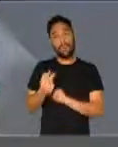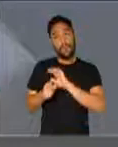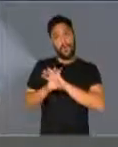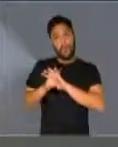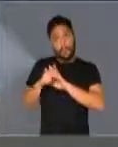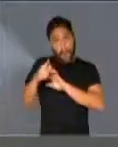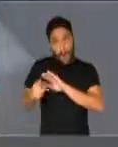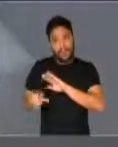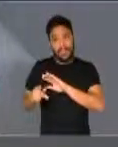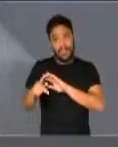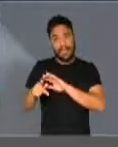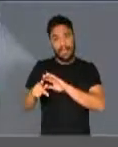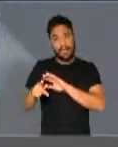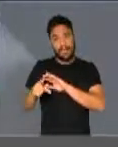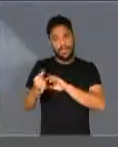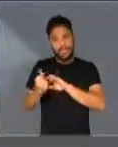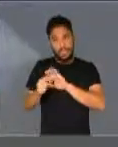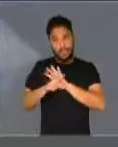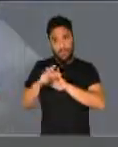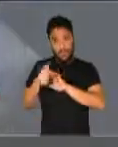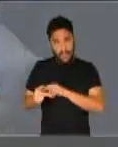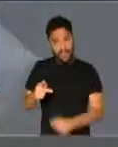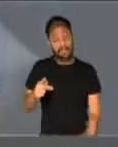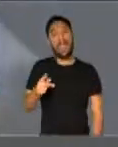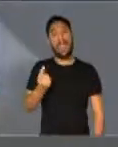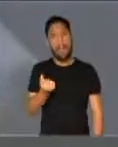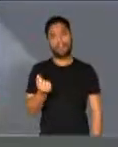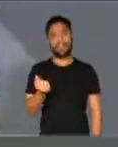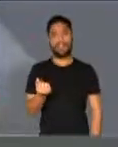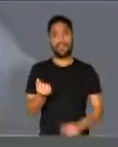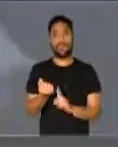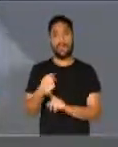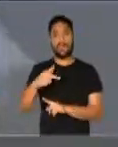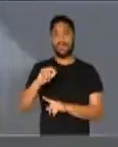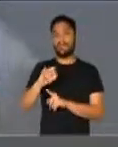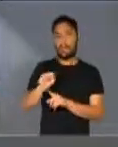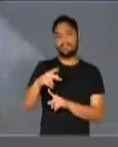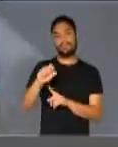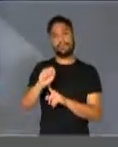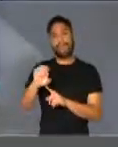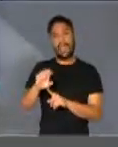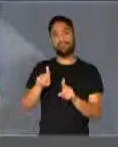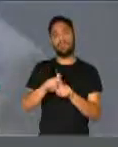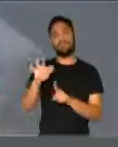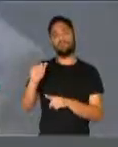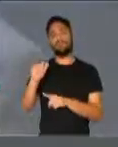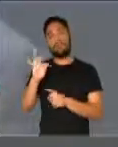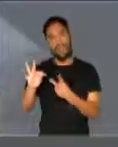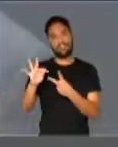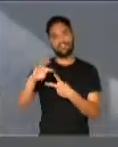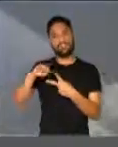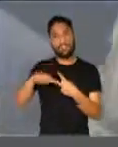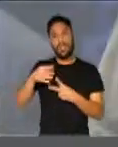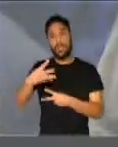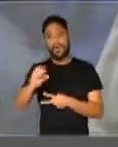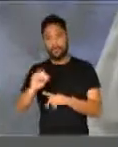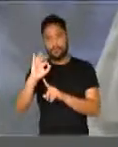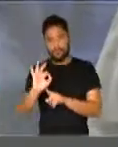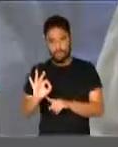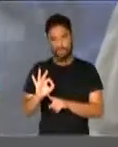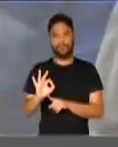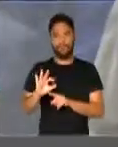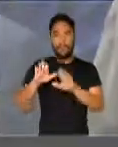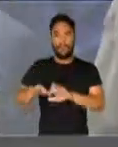é previsto por lei, né? Que é, na verdade, o recurso do PIS/PASEP/FAT, que teria